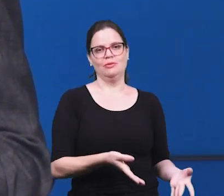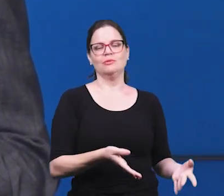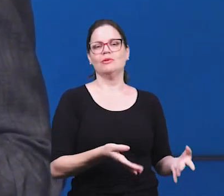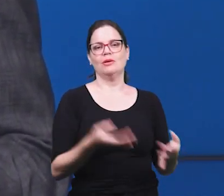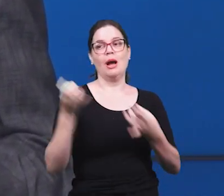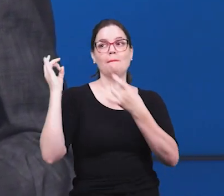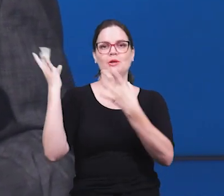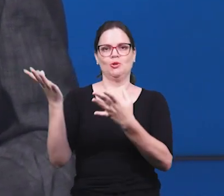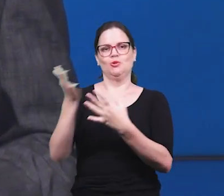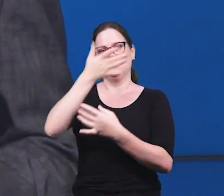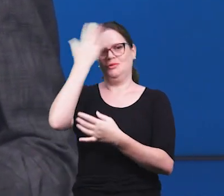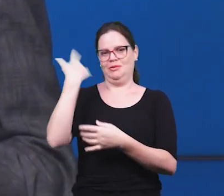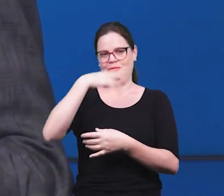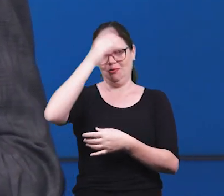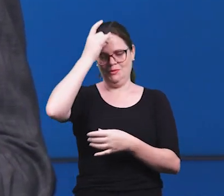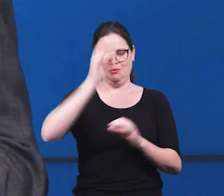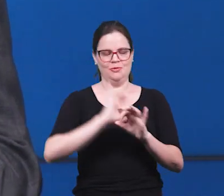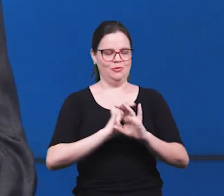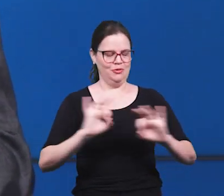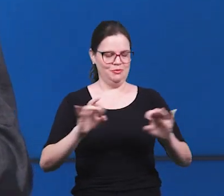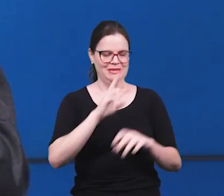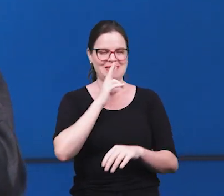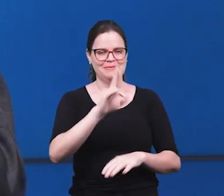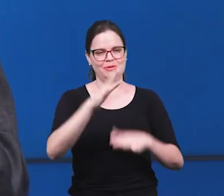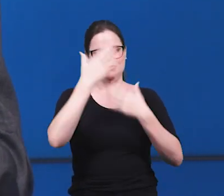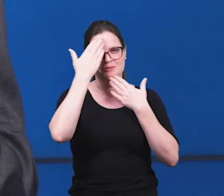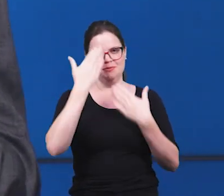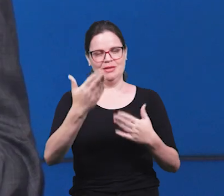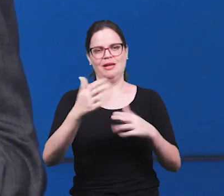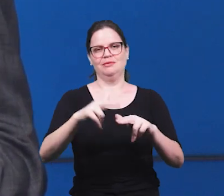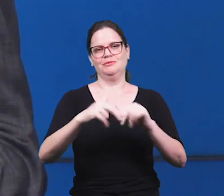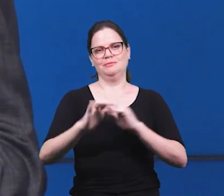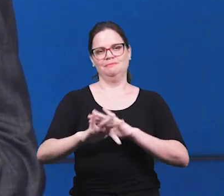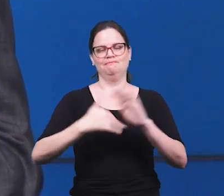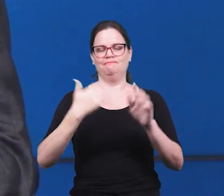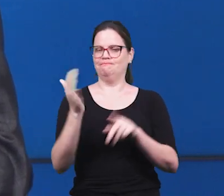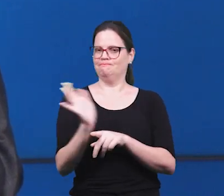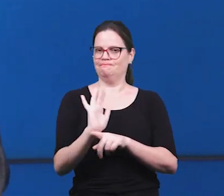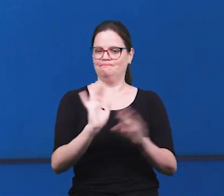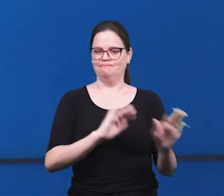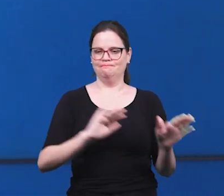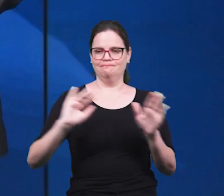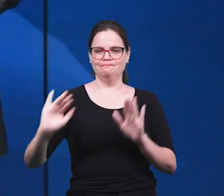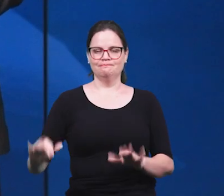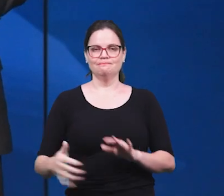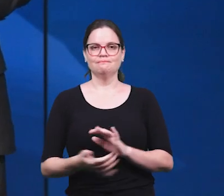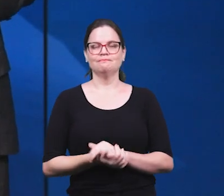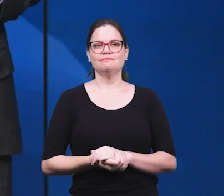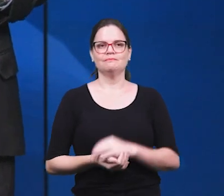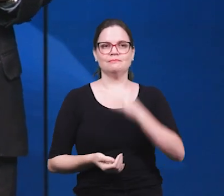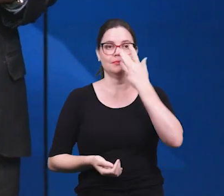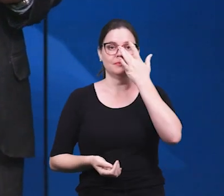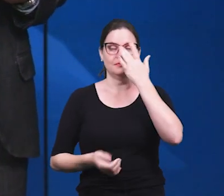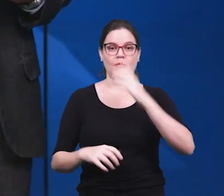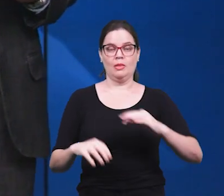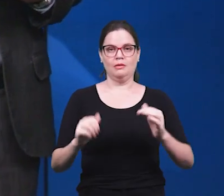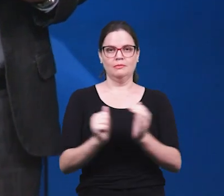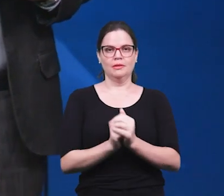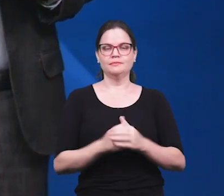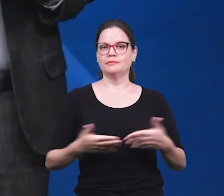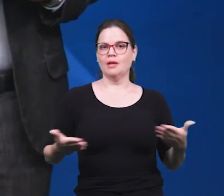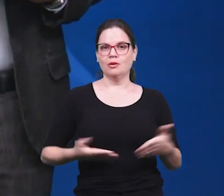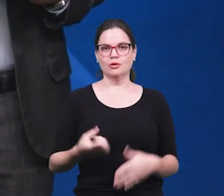do Espírito Santo. Muito bem colocado na sua resposta. Obrigado então, Rafael, pela sua participação. Amém, irmãos? Vamos para a